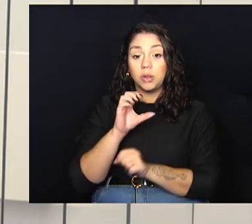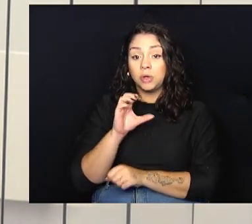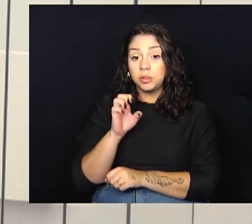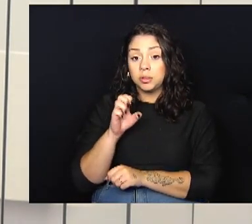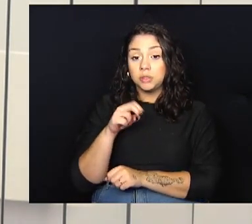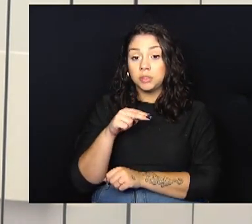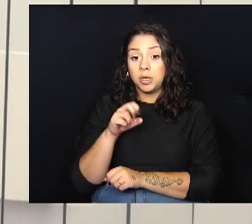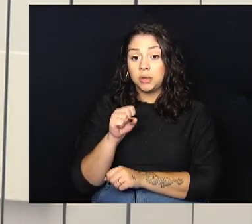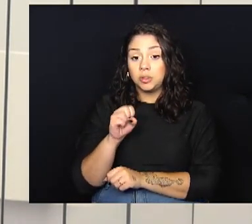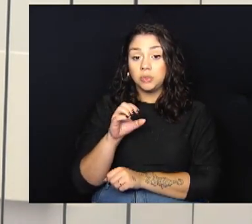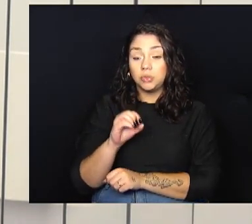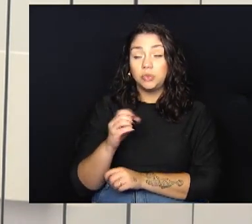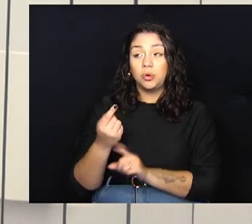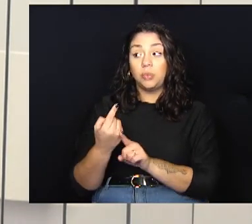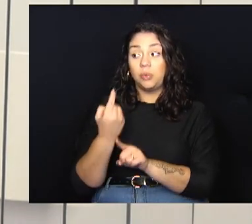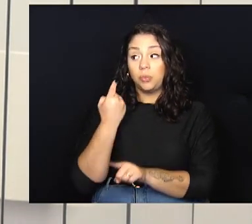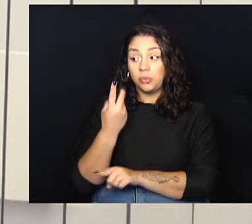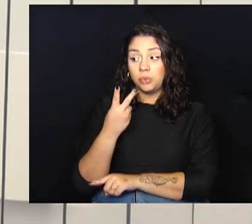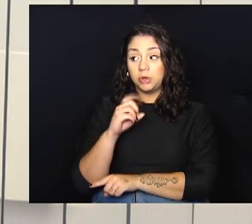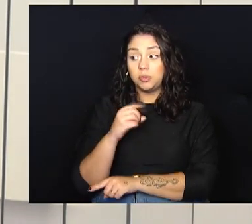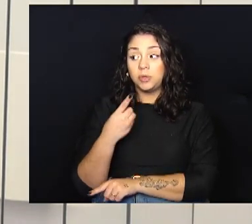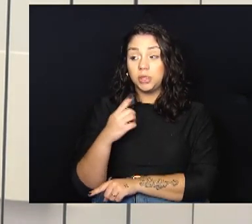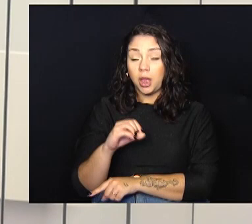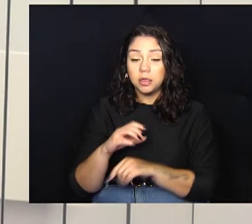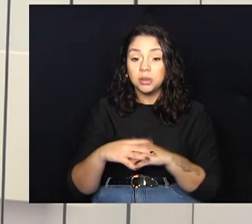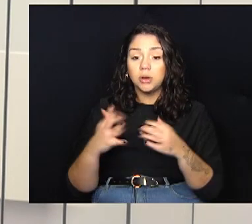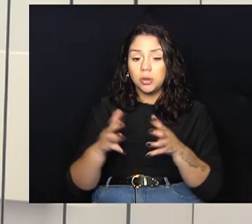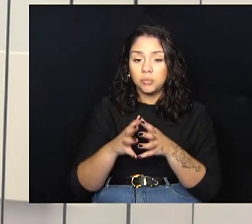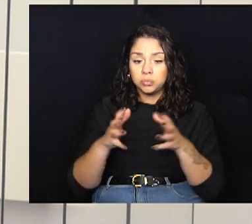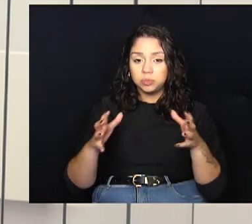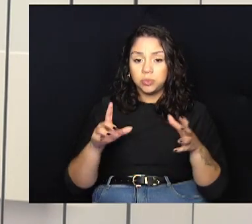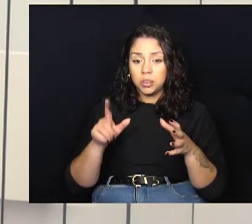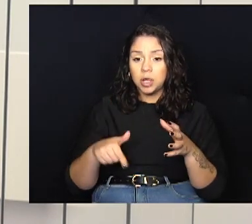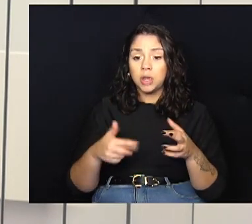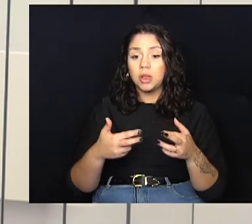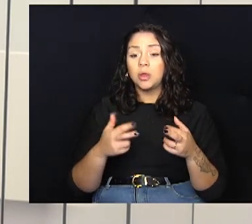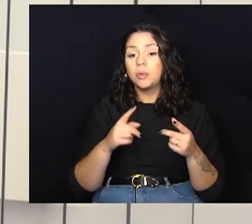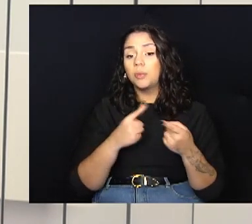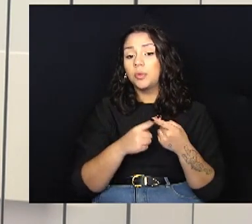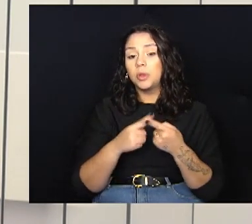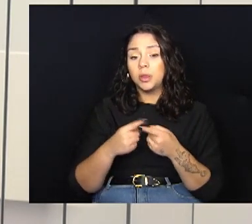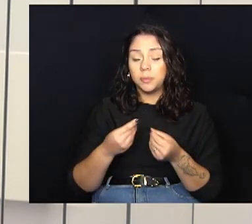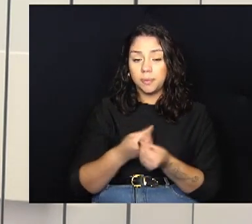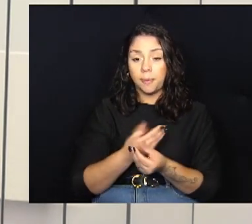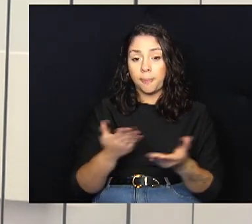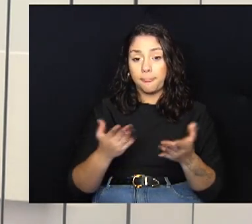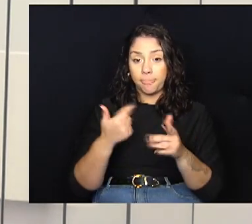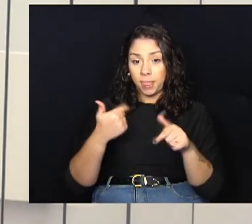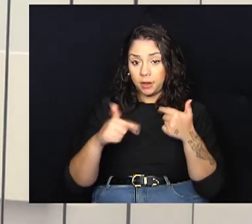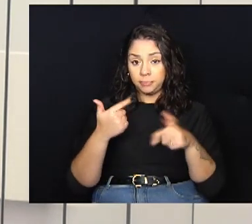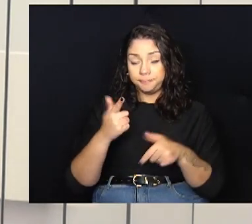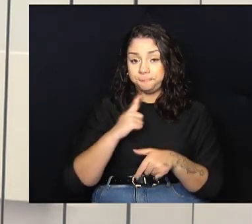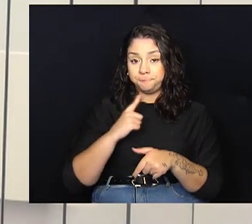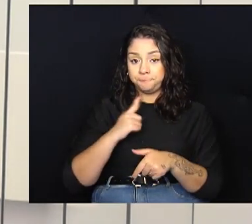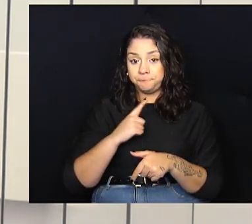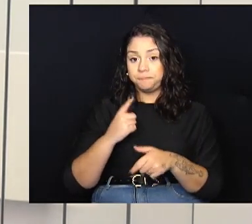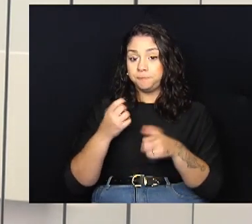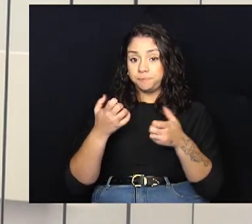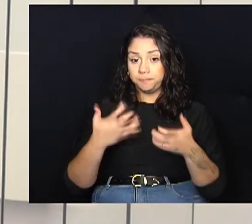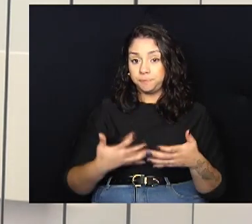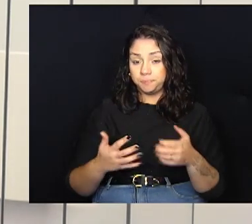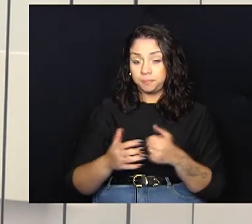2010 Professor esse crescimento pode ser atribuído a oferta de empregos que a gente está citando a pouco